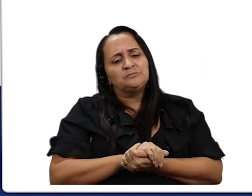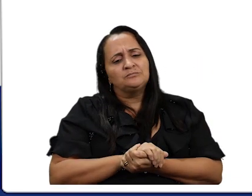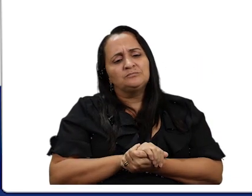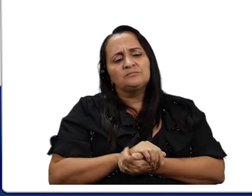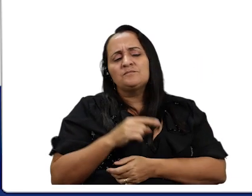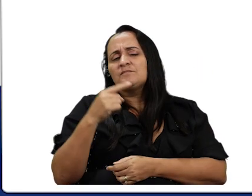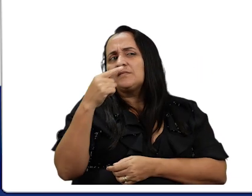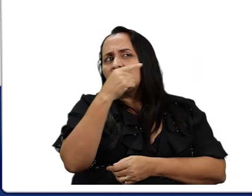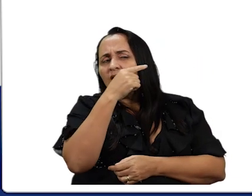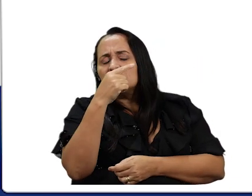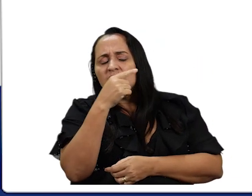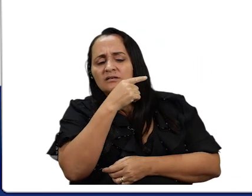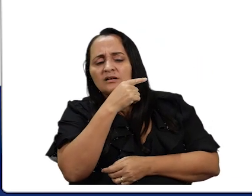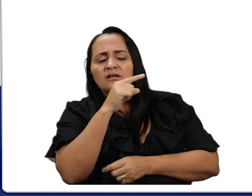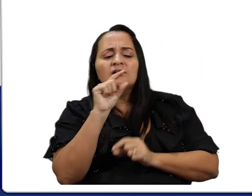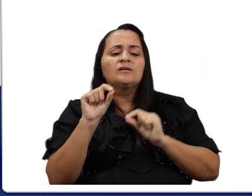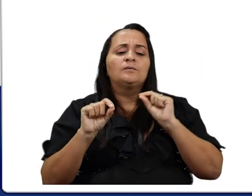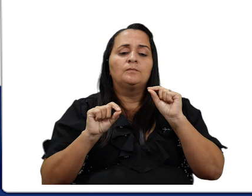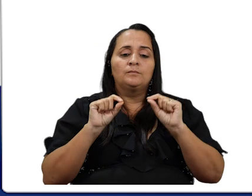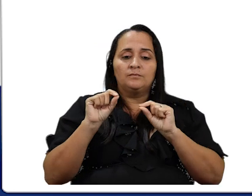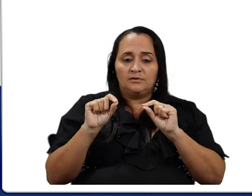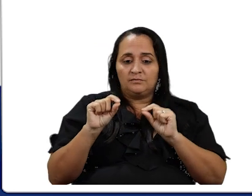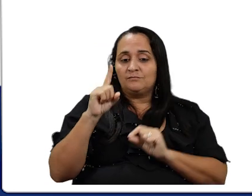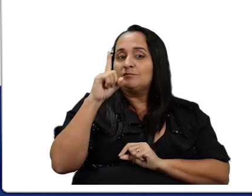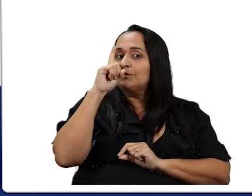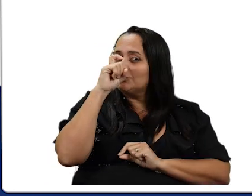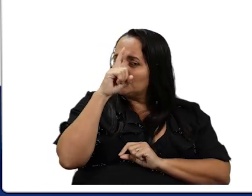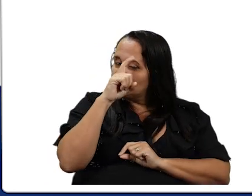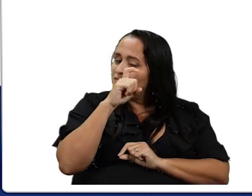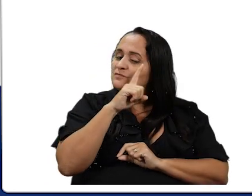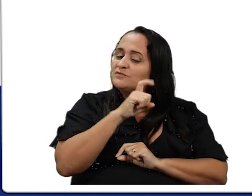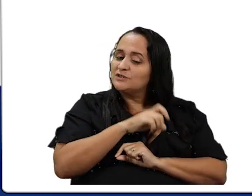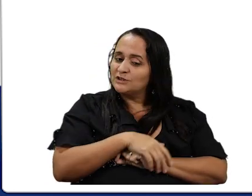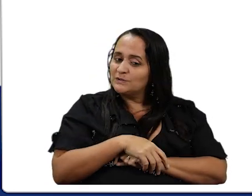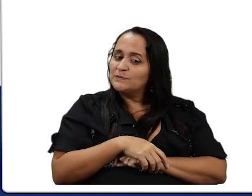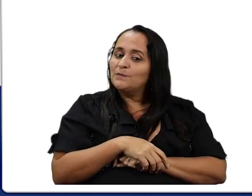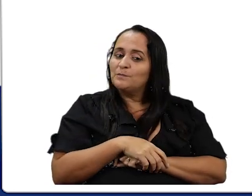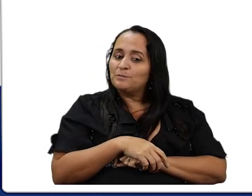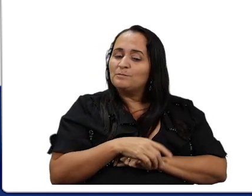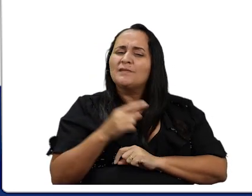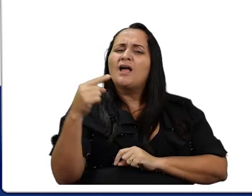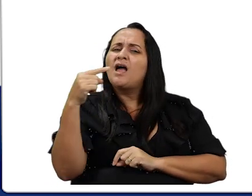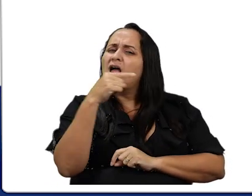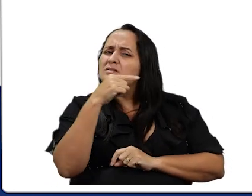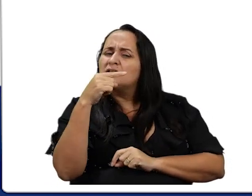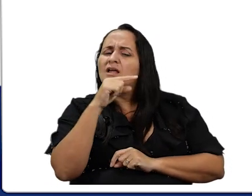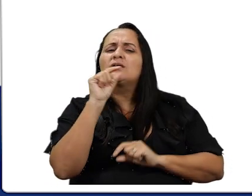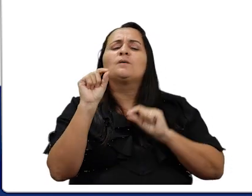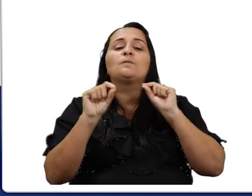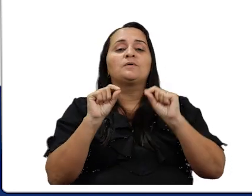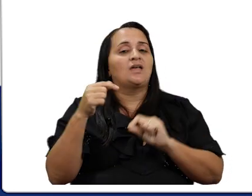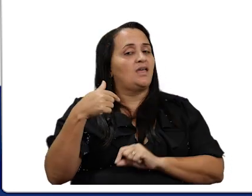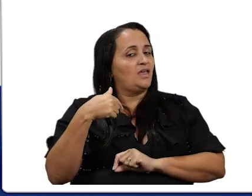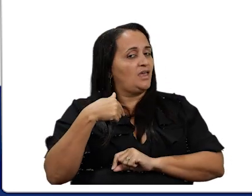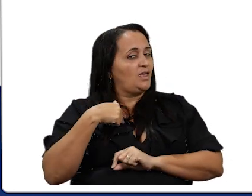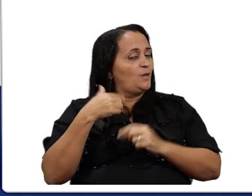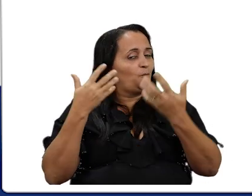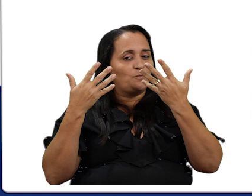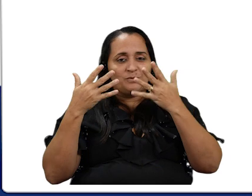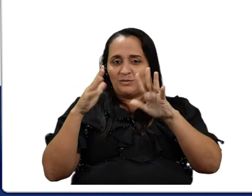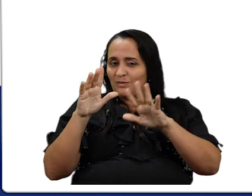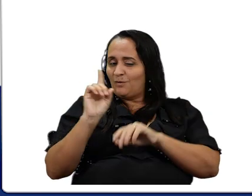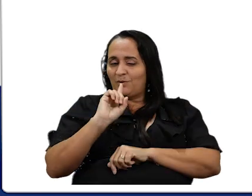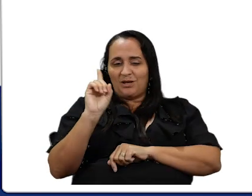Essa daqui é um pouco difícil. E essa daqui eu não vou querer